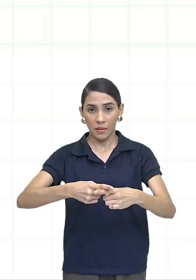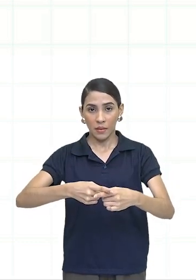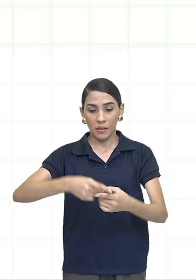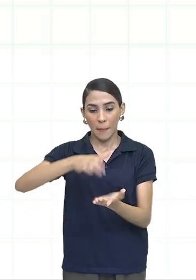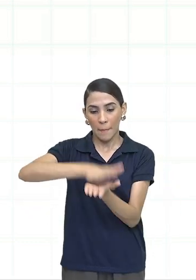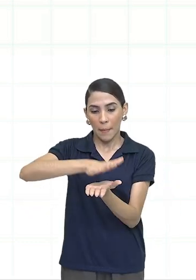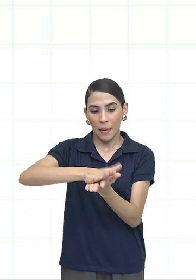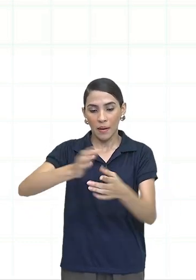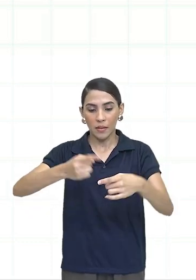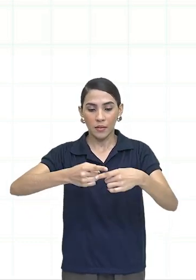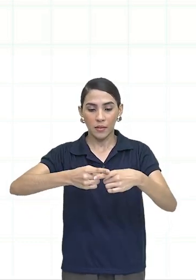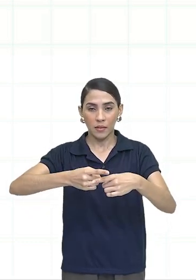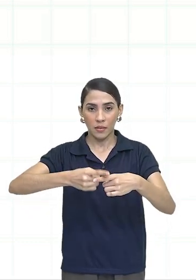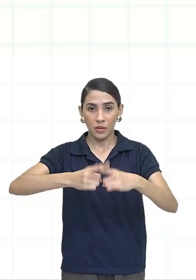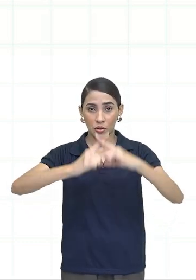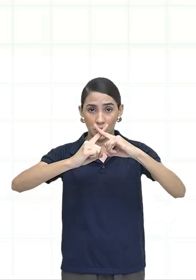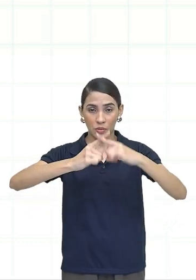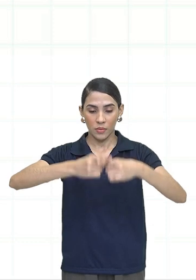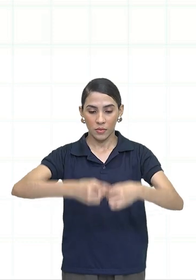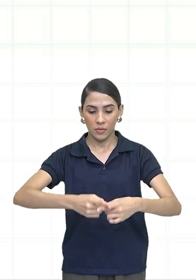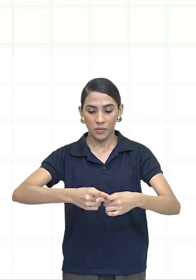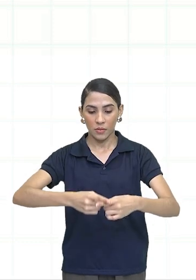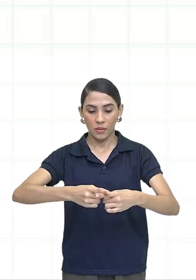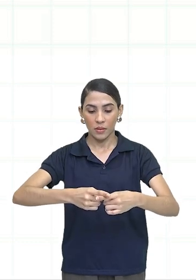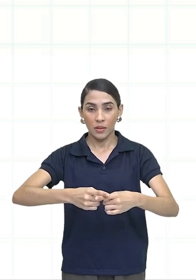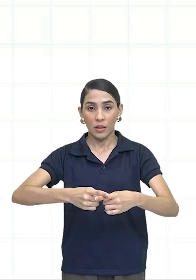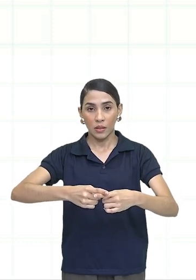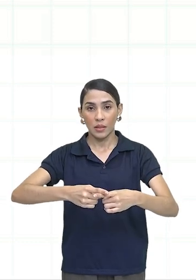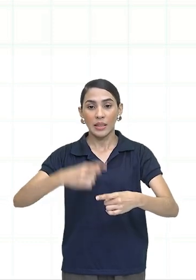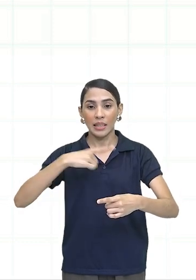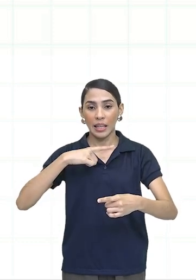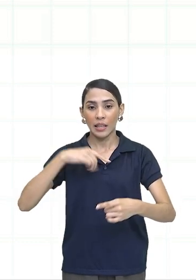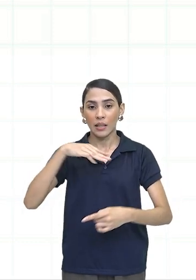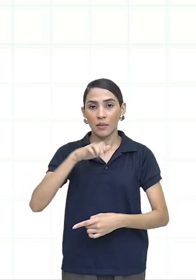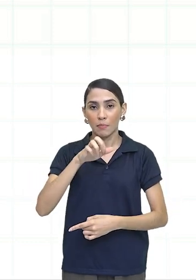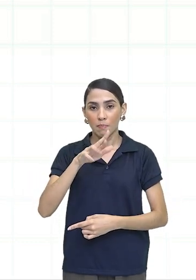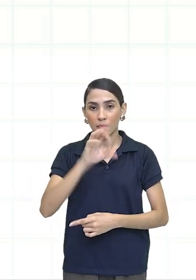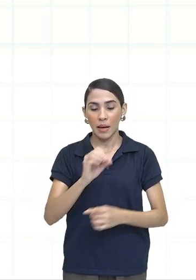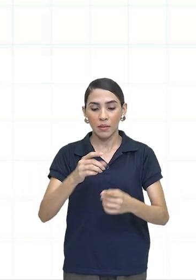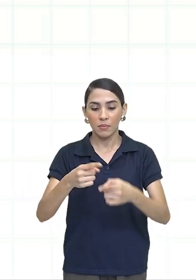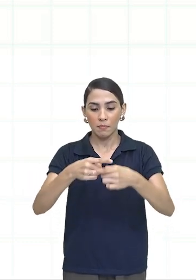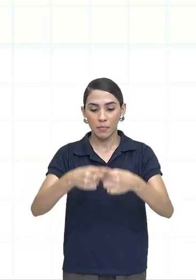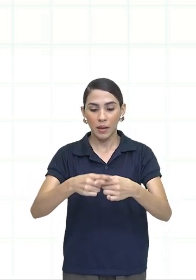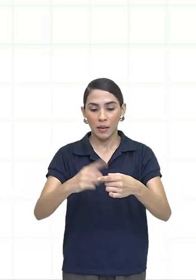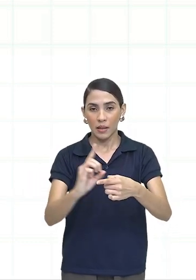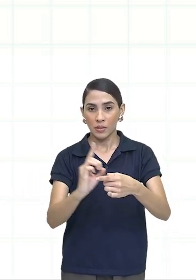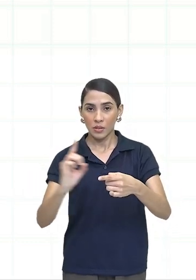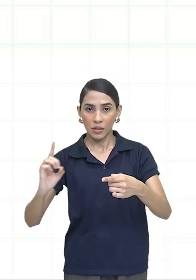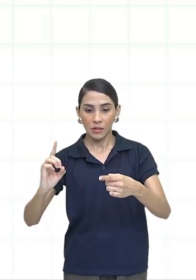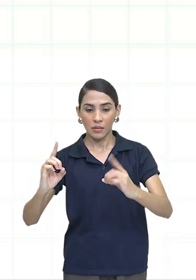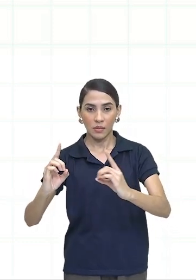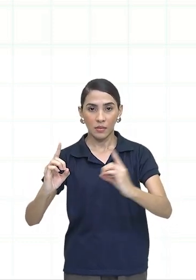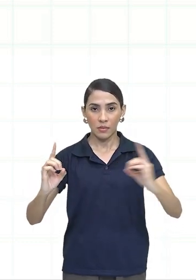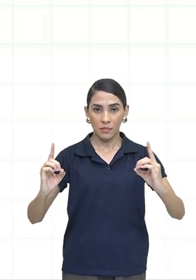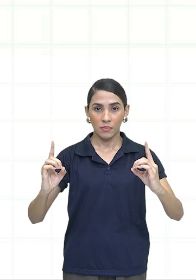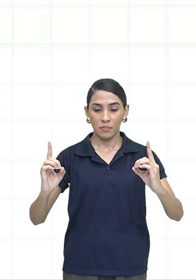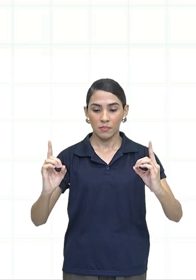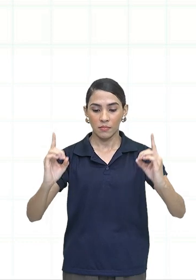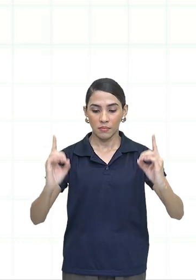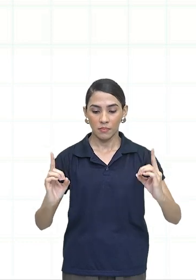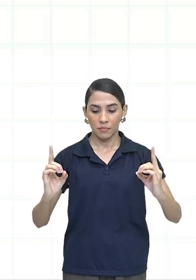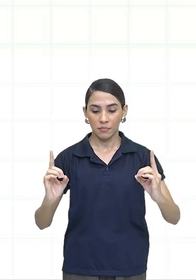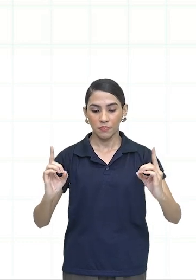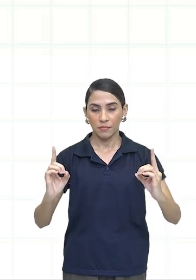certo? E a partir desse X, a gente vai ter 1 metro para a direita e 1 metro para a esquerda, tá bom?